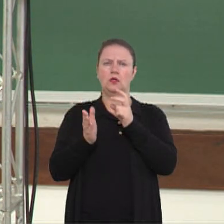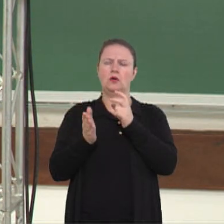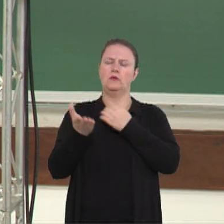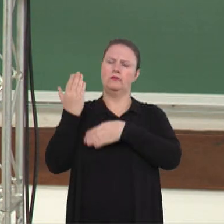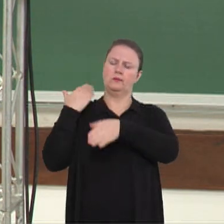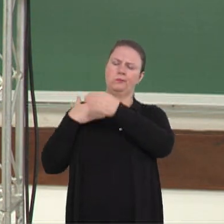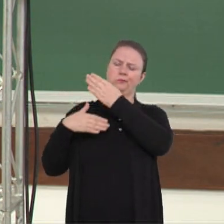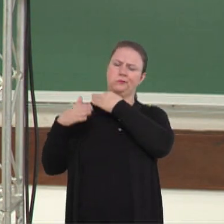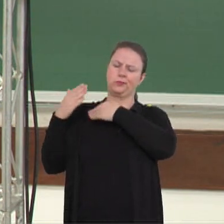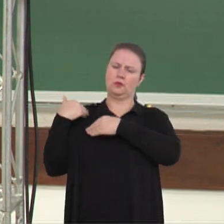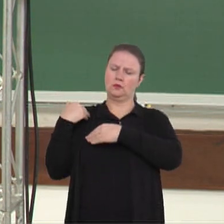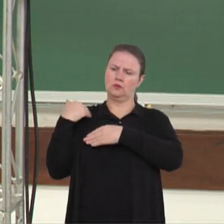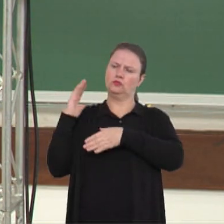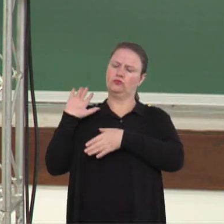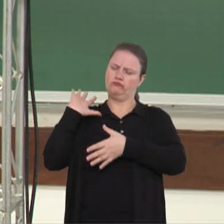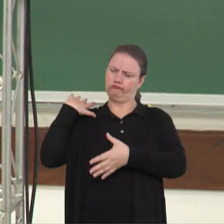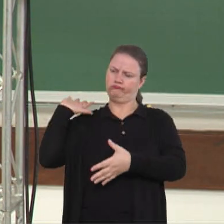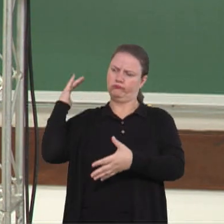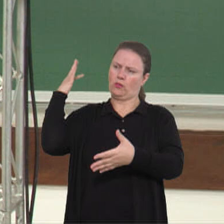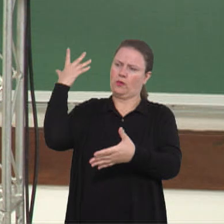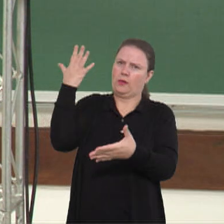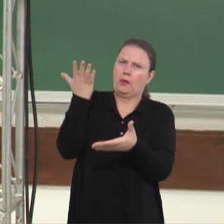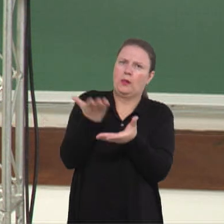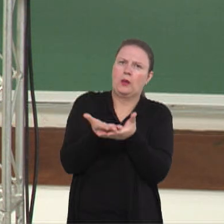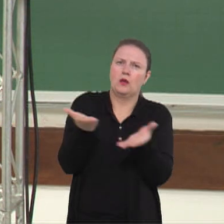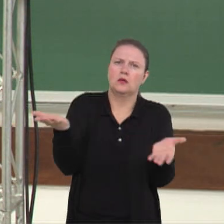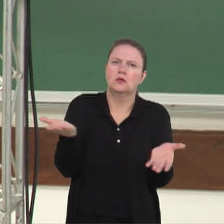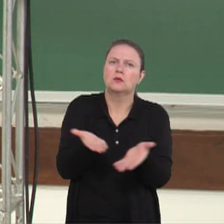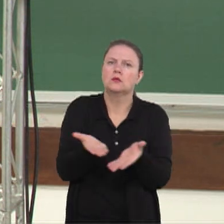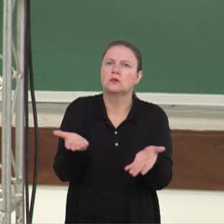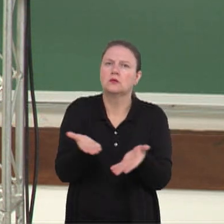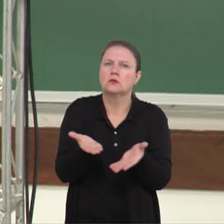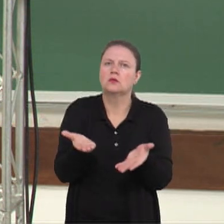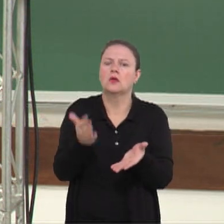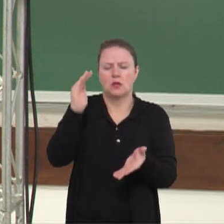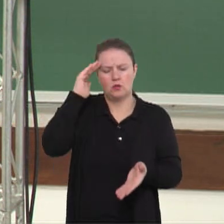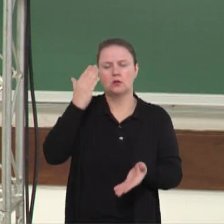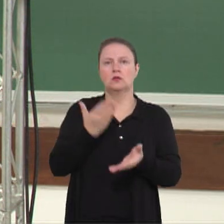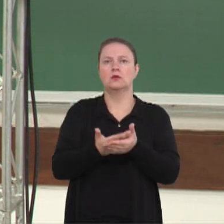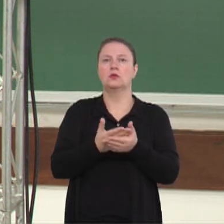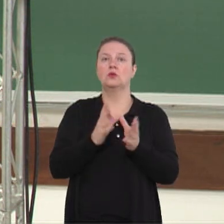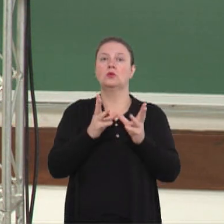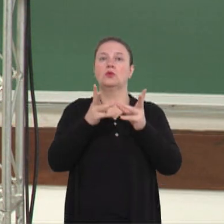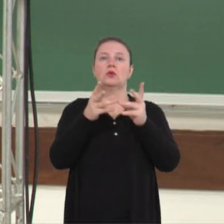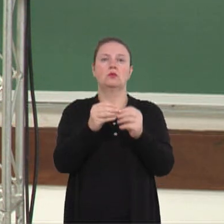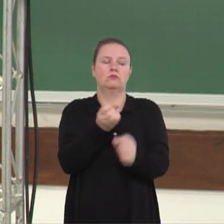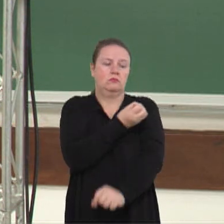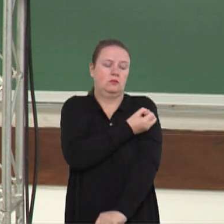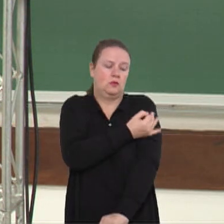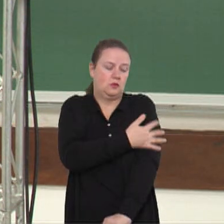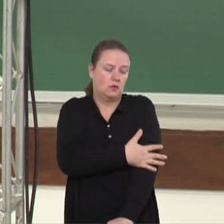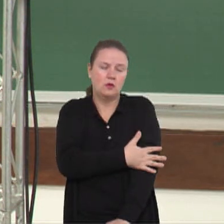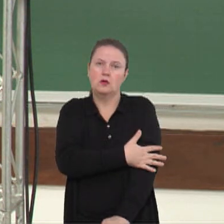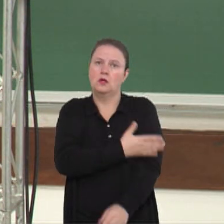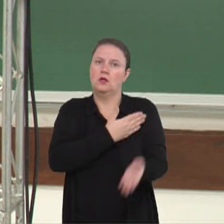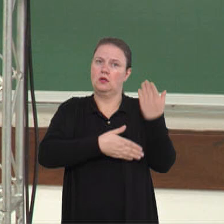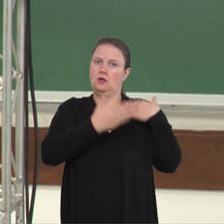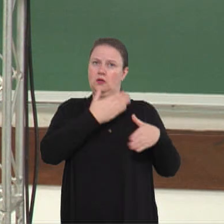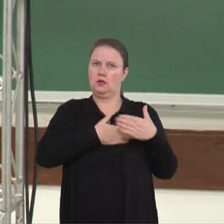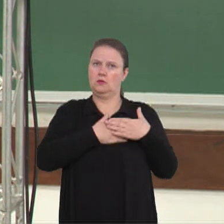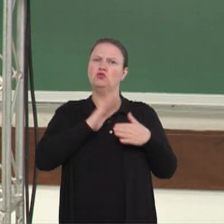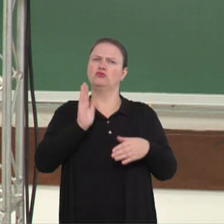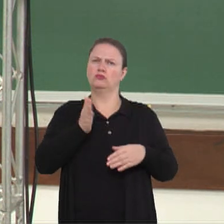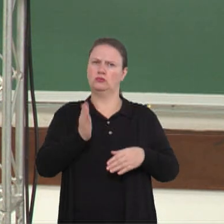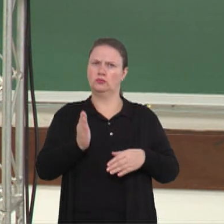eu tenho certeza que vocês estudaram nas séries anteriores o verbo quem